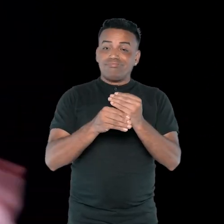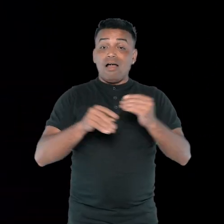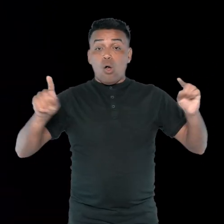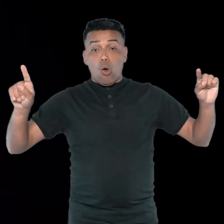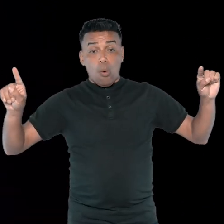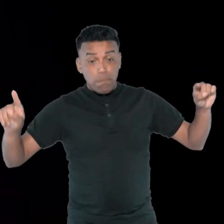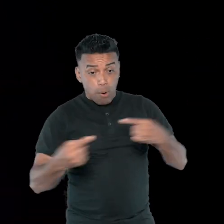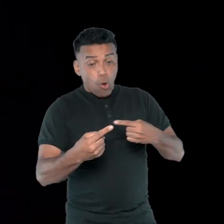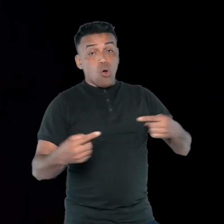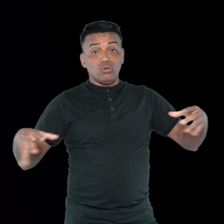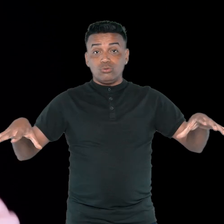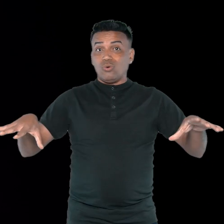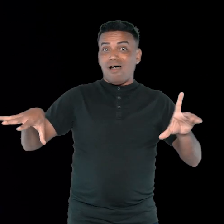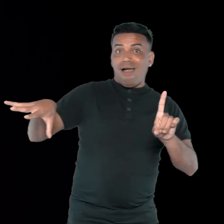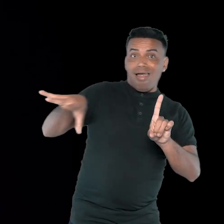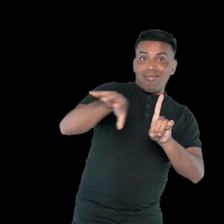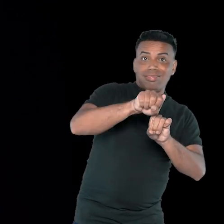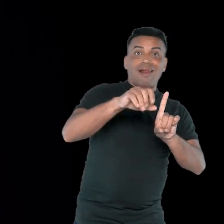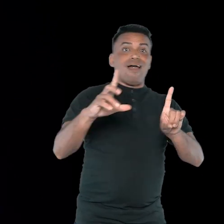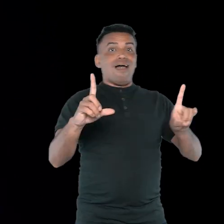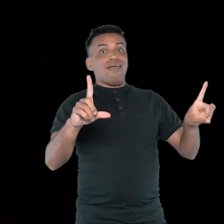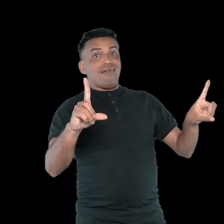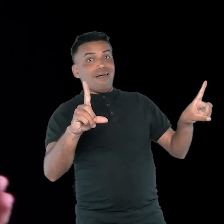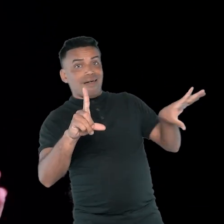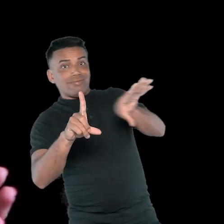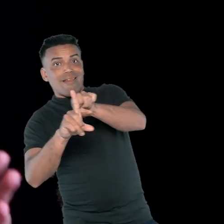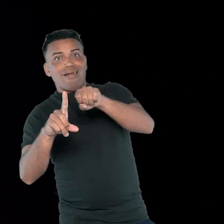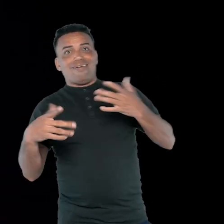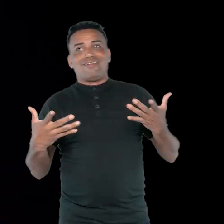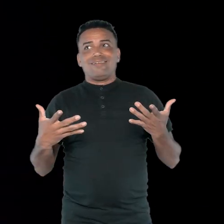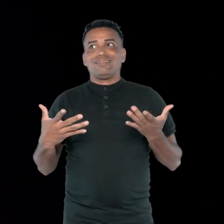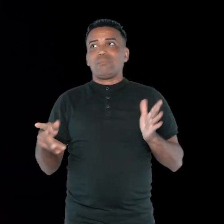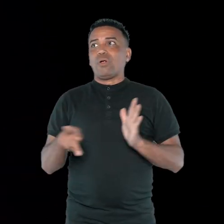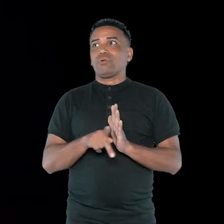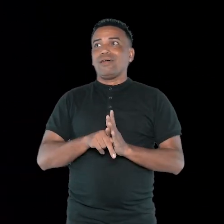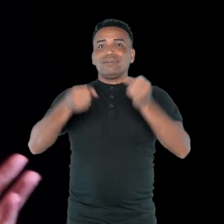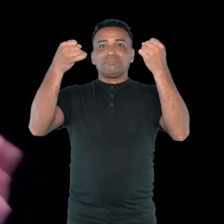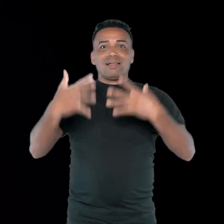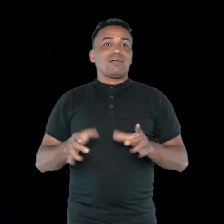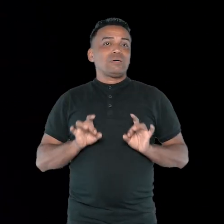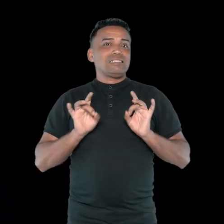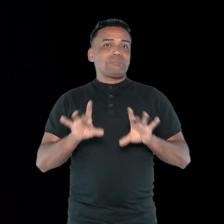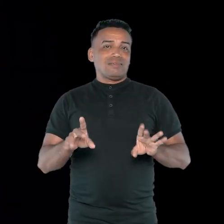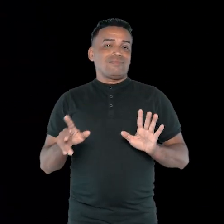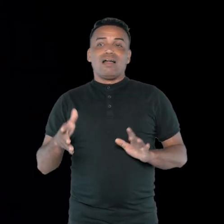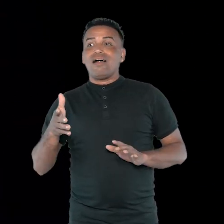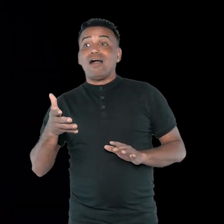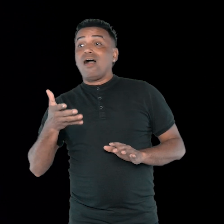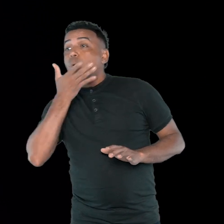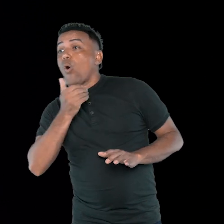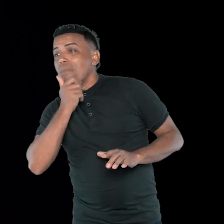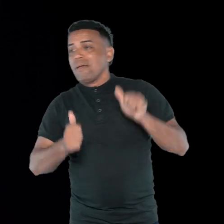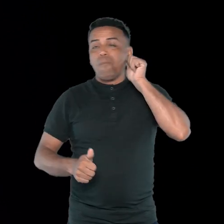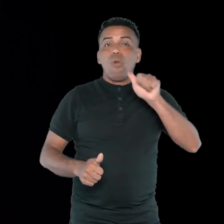se atraem, a gente fica tentando criar certas gramáticas específicas para o que é o feminino e o que é o masculino, e,